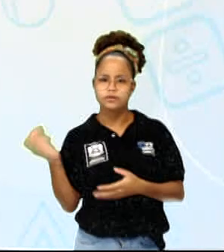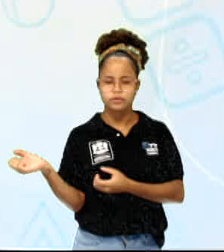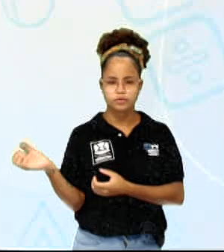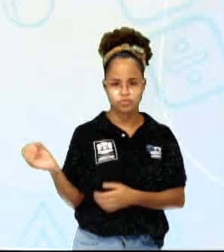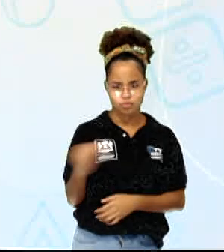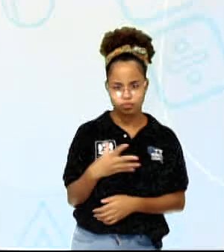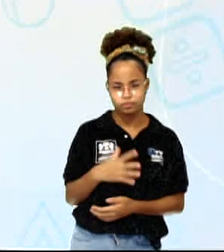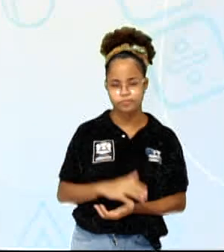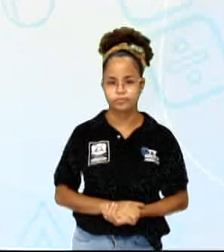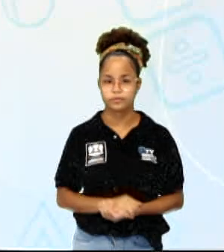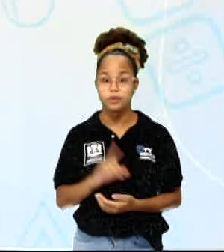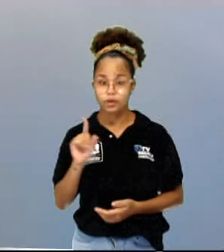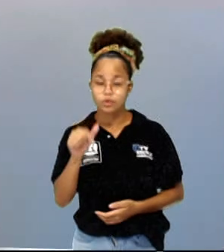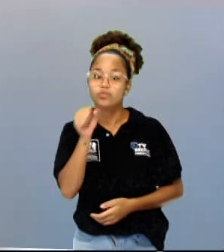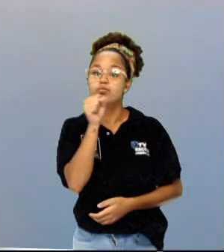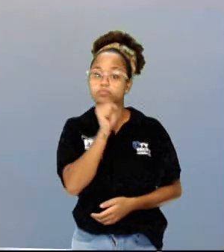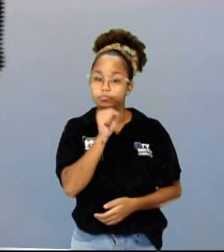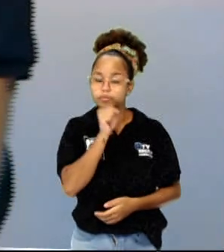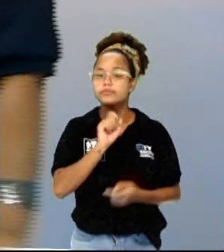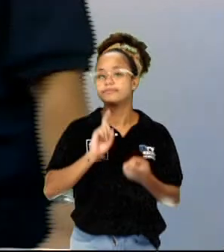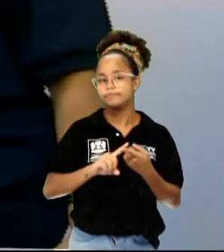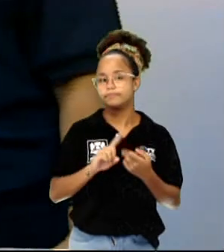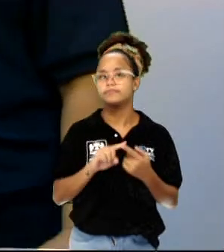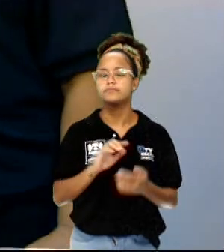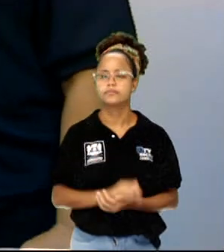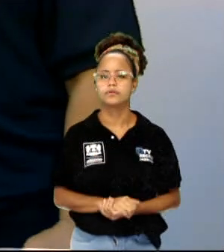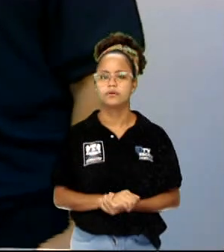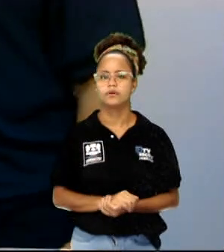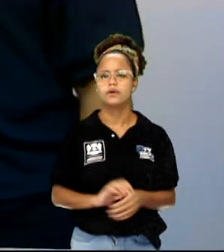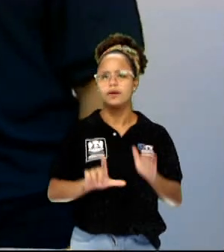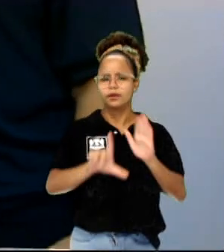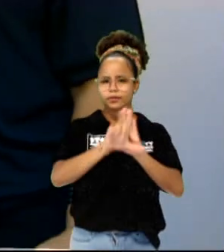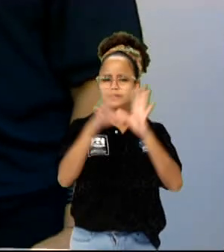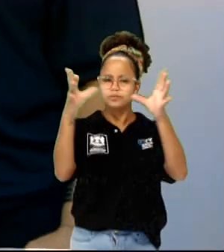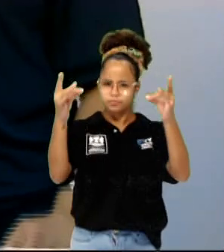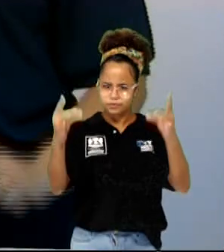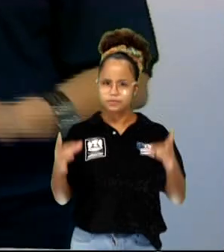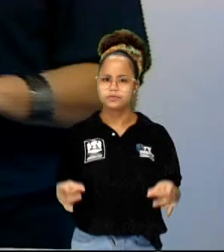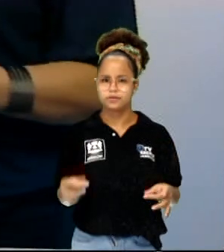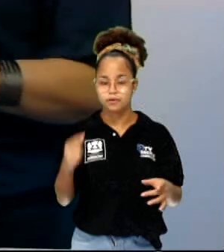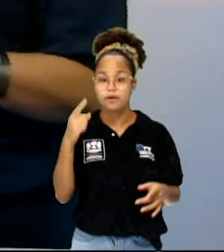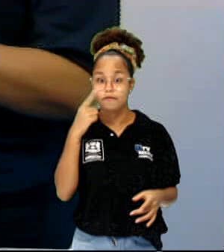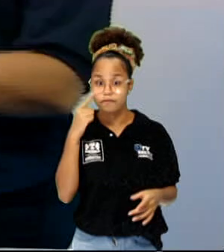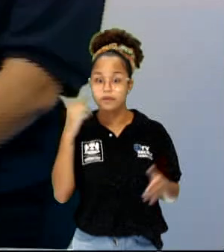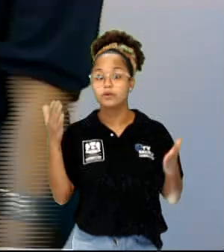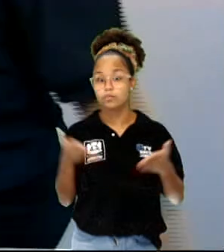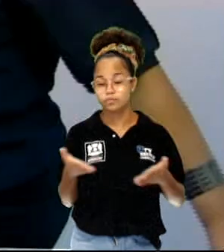o Estatuto do Idoso, que são as legislações específicas que nós vamos ver hoje.